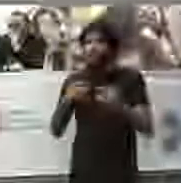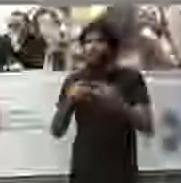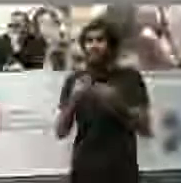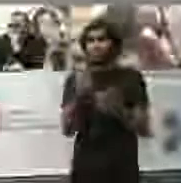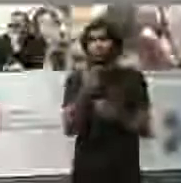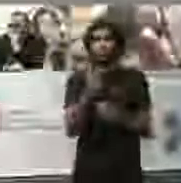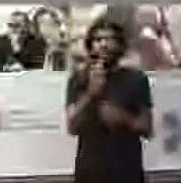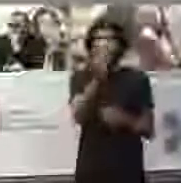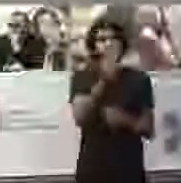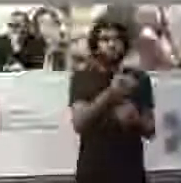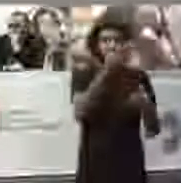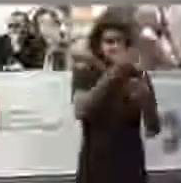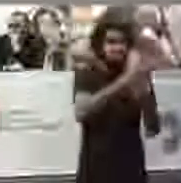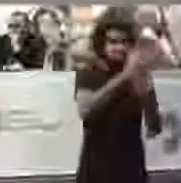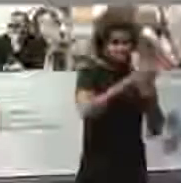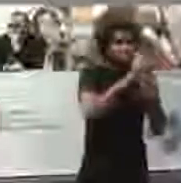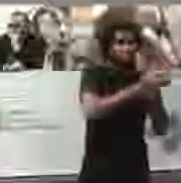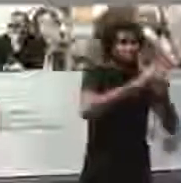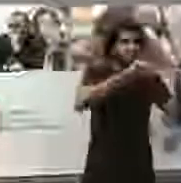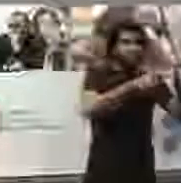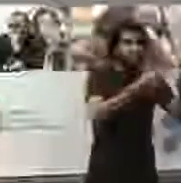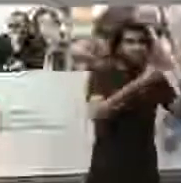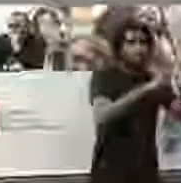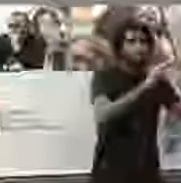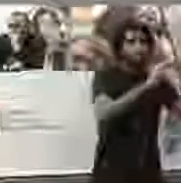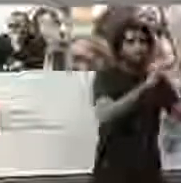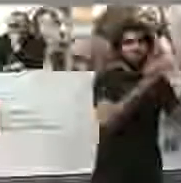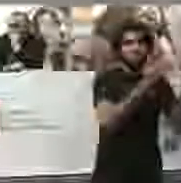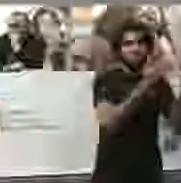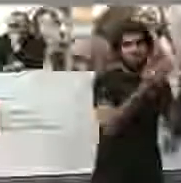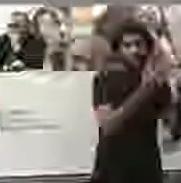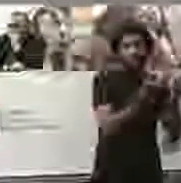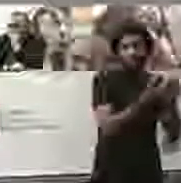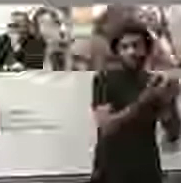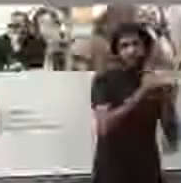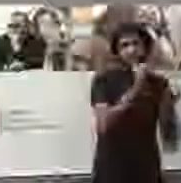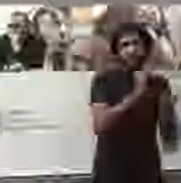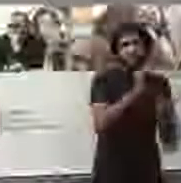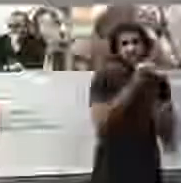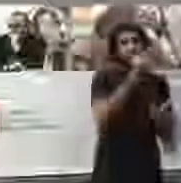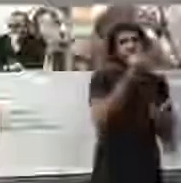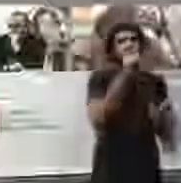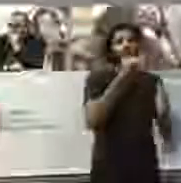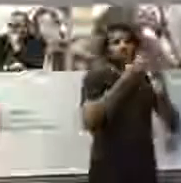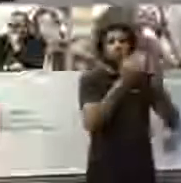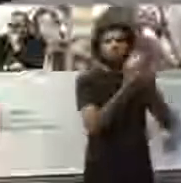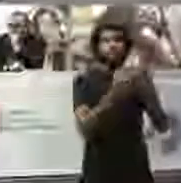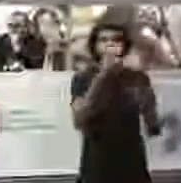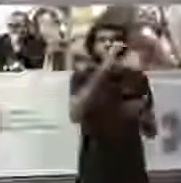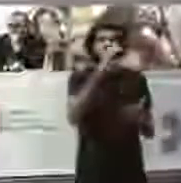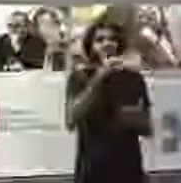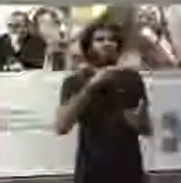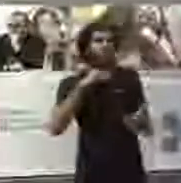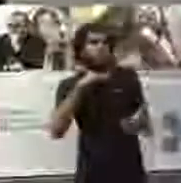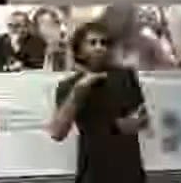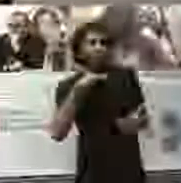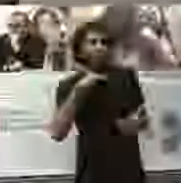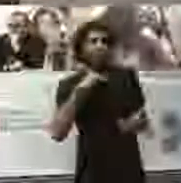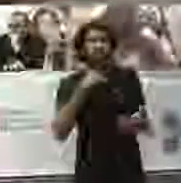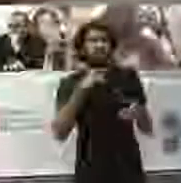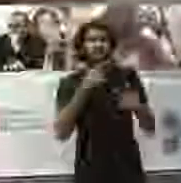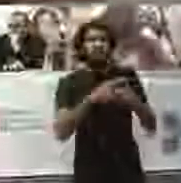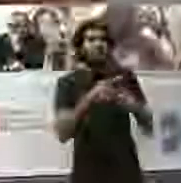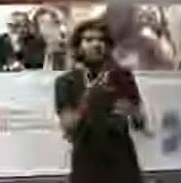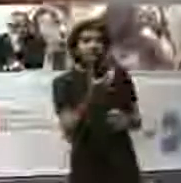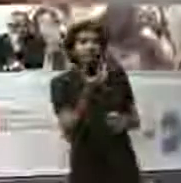ação judicial dizendo o seguinte olha a escola classe número 3 da ceilândia é ruim eu quero que o judiciário determine a matrícula do meu